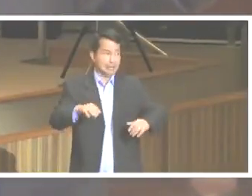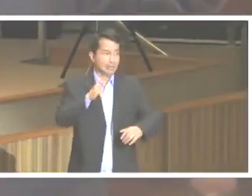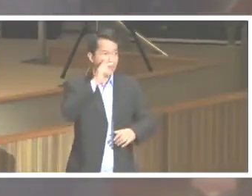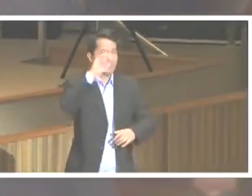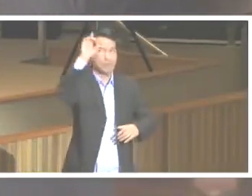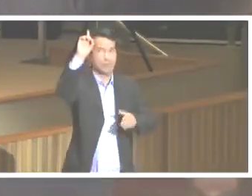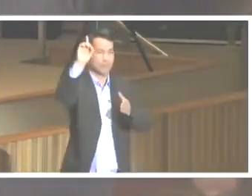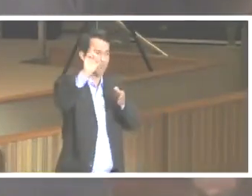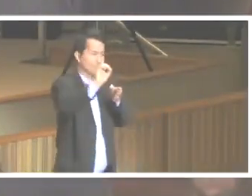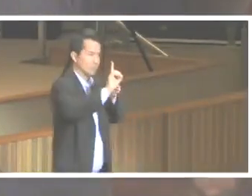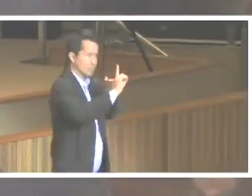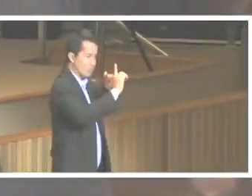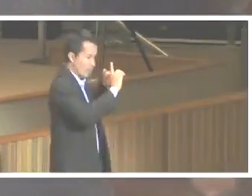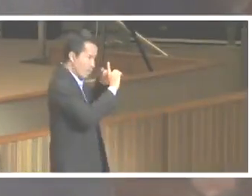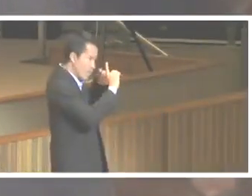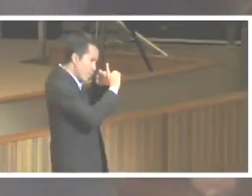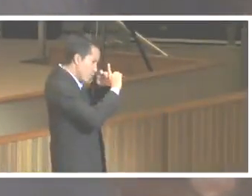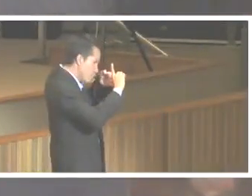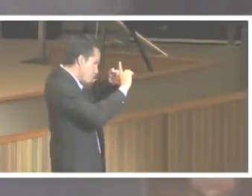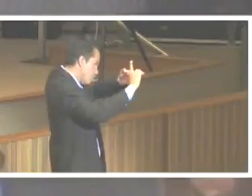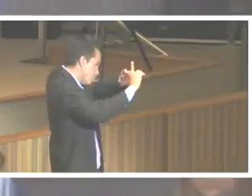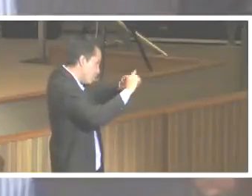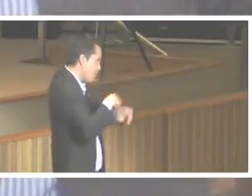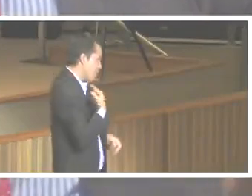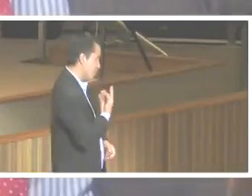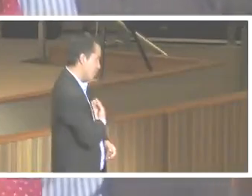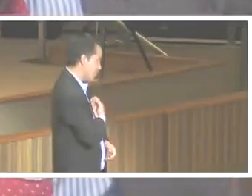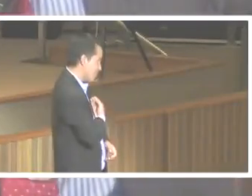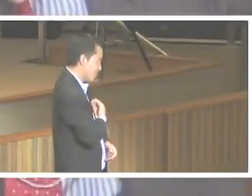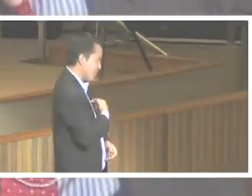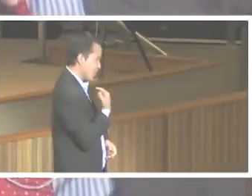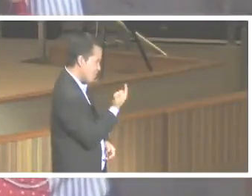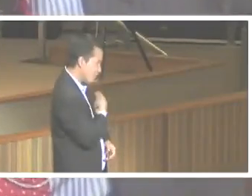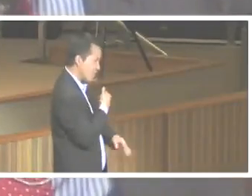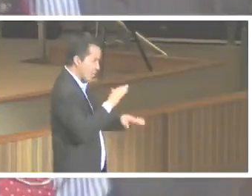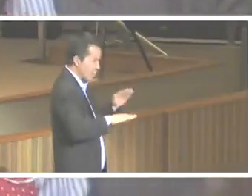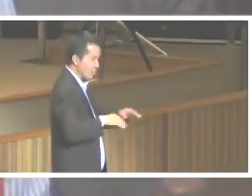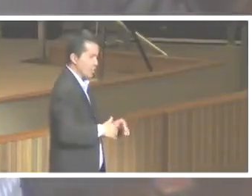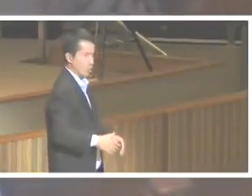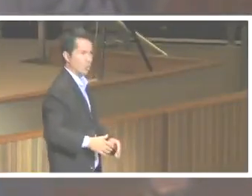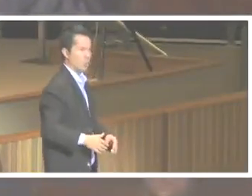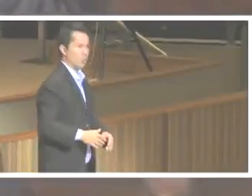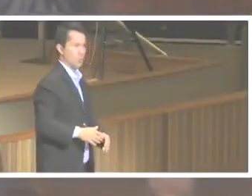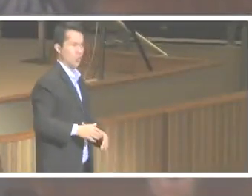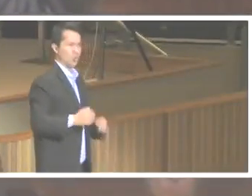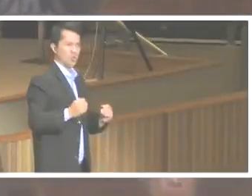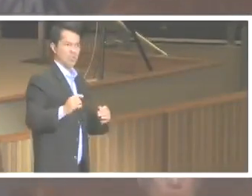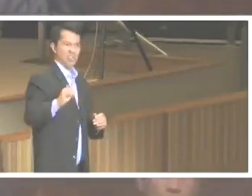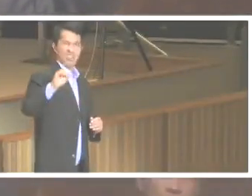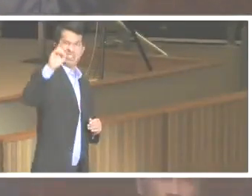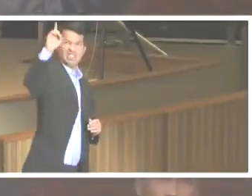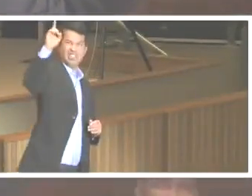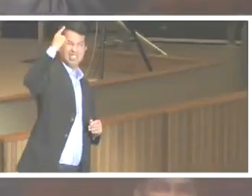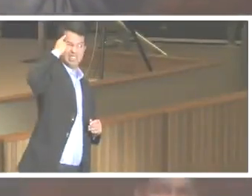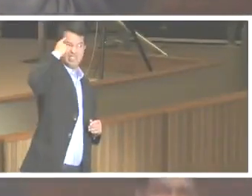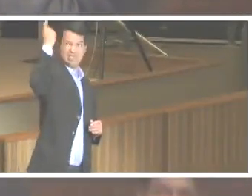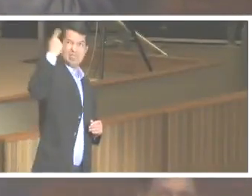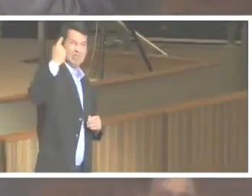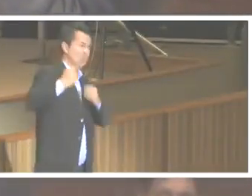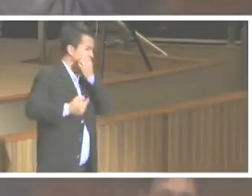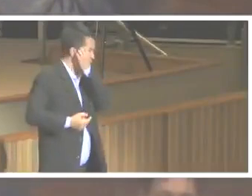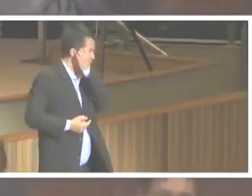tua vida e aí a gente olha aí pra isso disse opa tem riscos